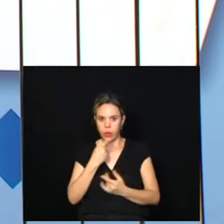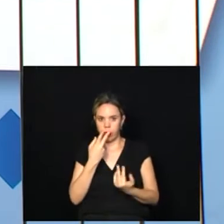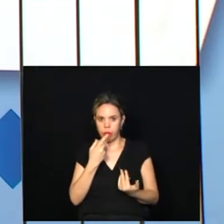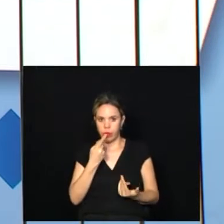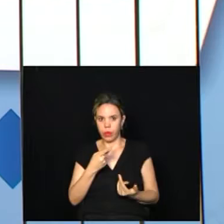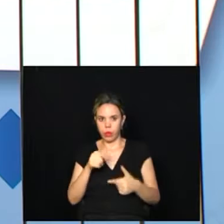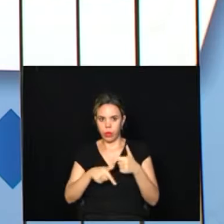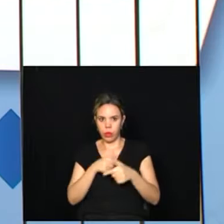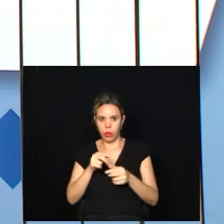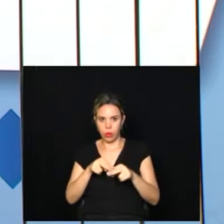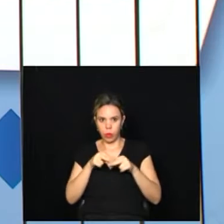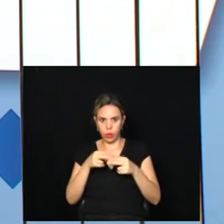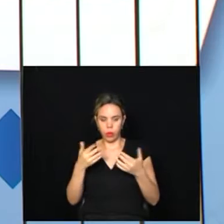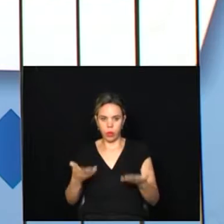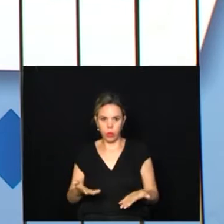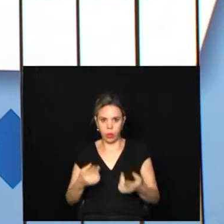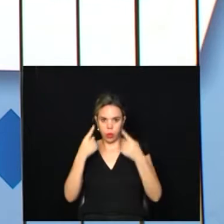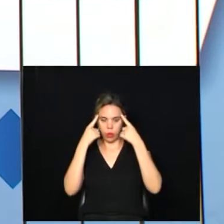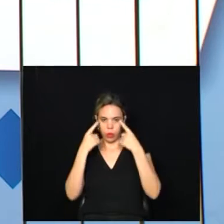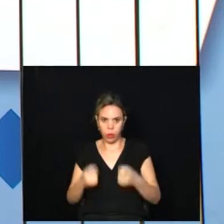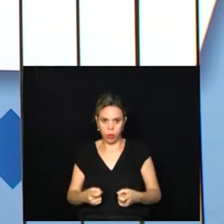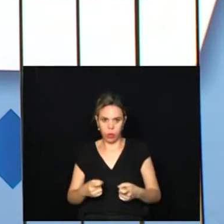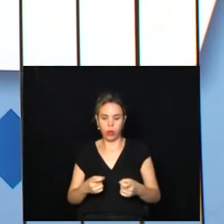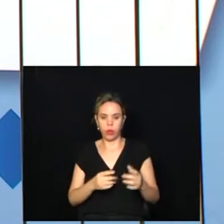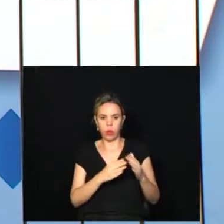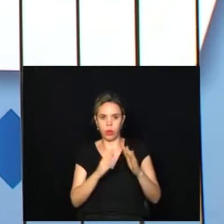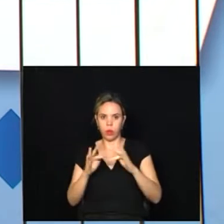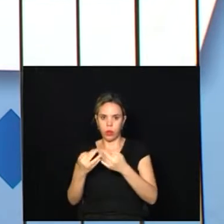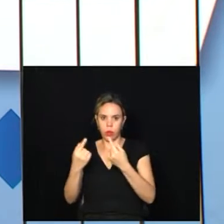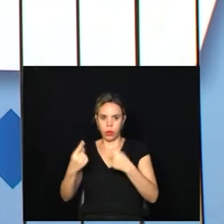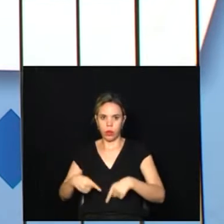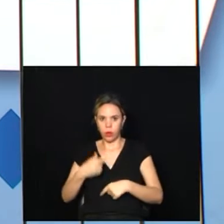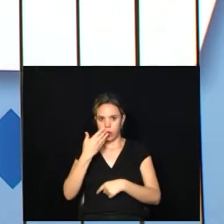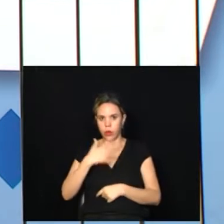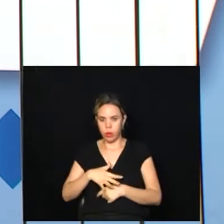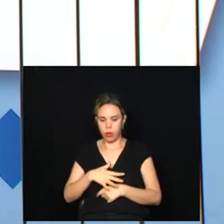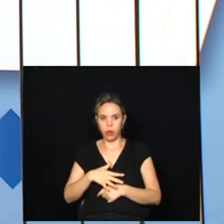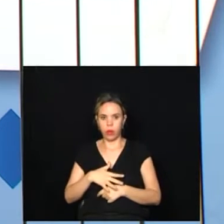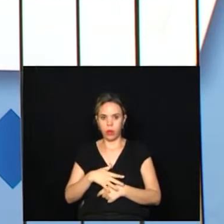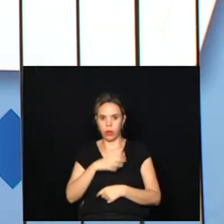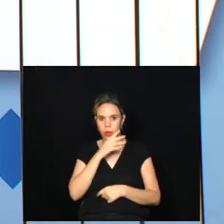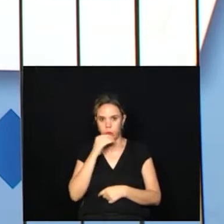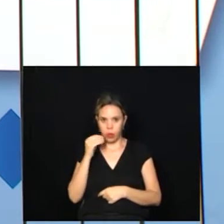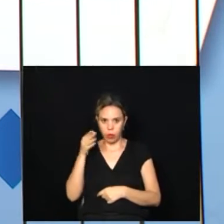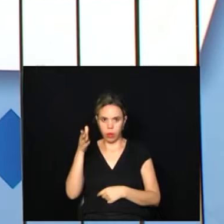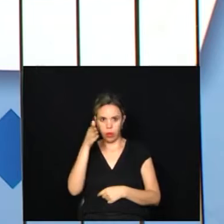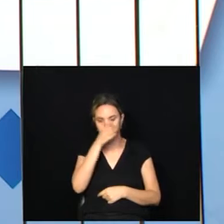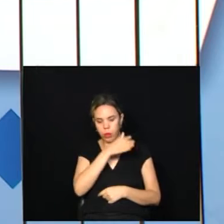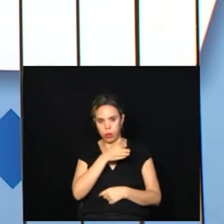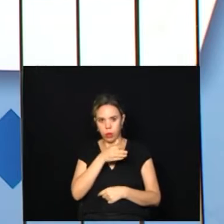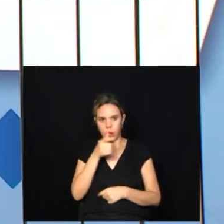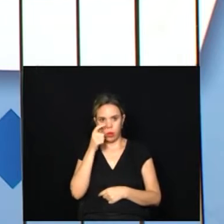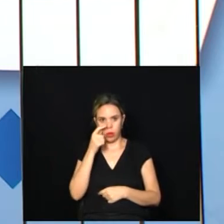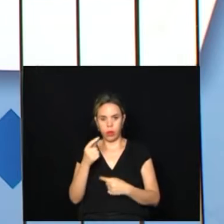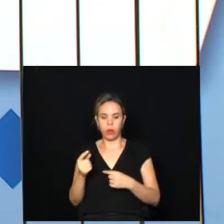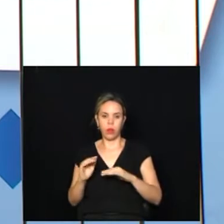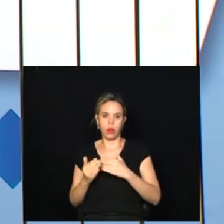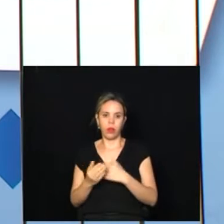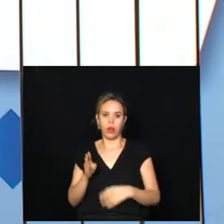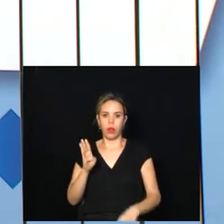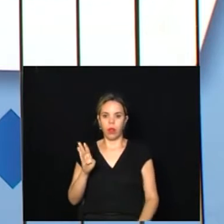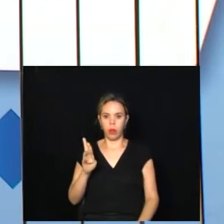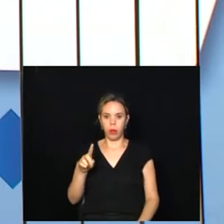que trabalha justamente com a violência doméstica contra crianças e adolescentes nos territórios. Fica ali na Vila